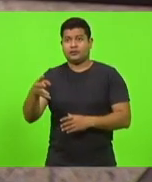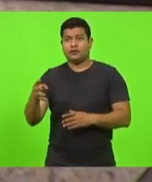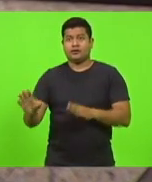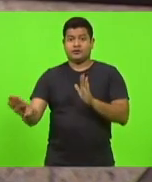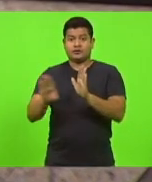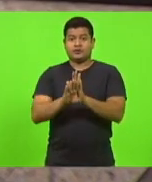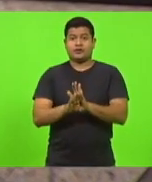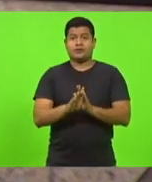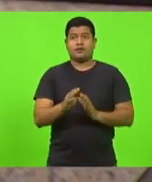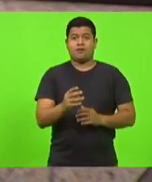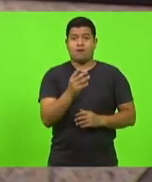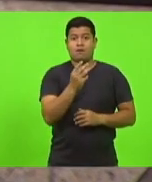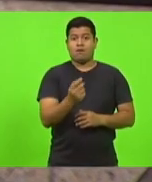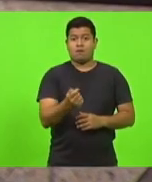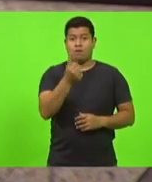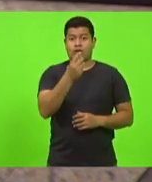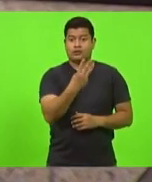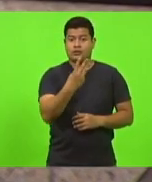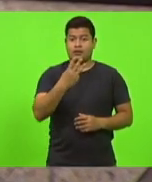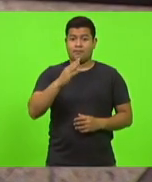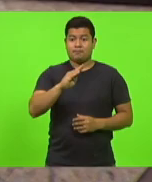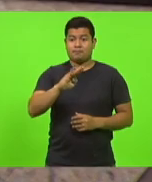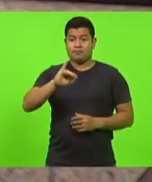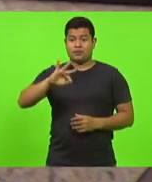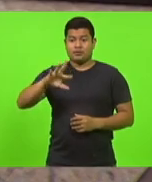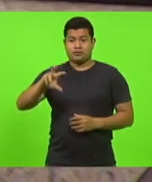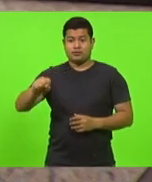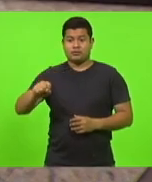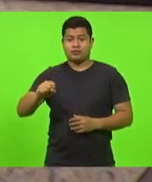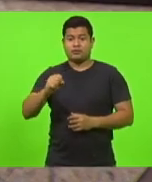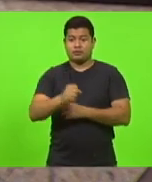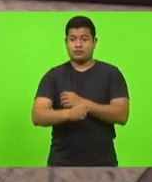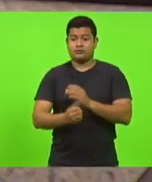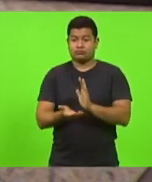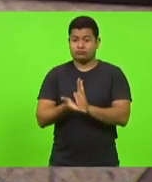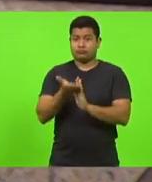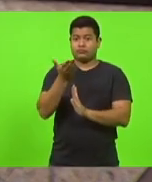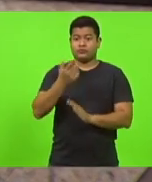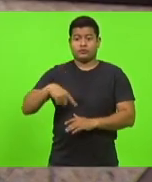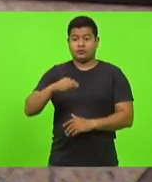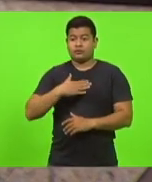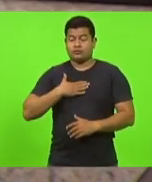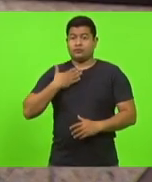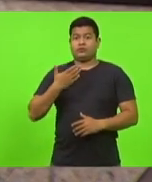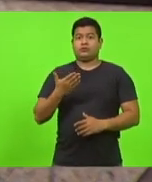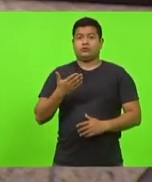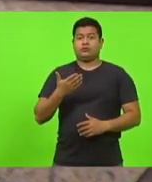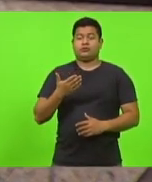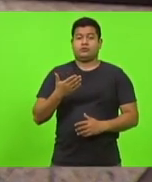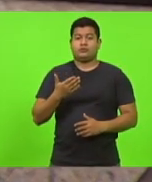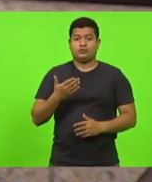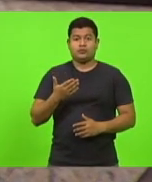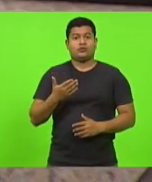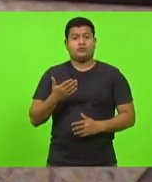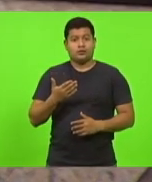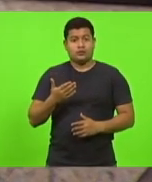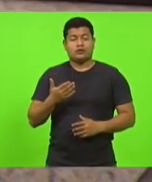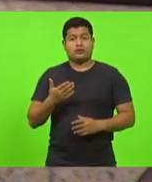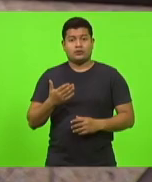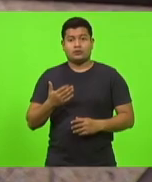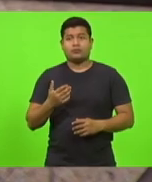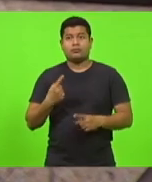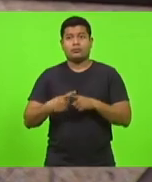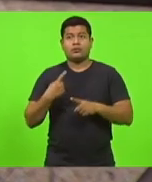3 bilhões de aumento, nós nos assustamos. Nos assustamos mesmo, porque é em cima de uma